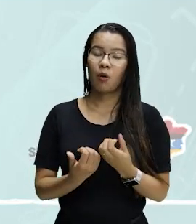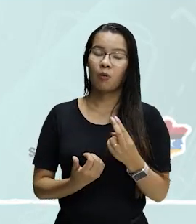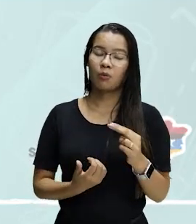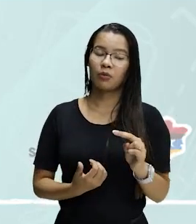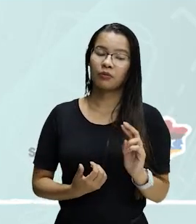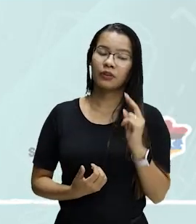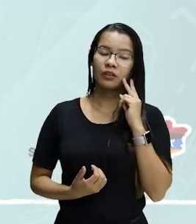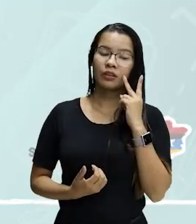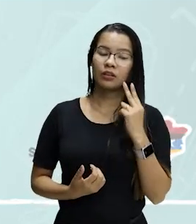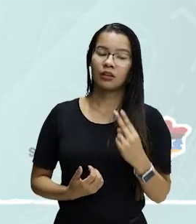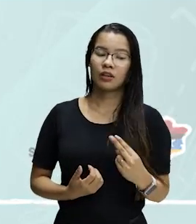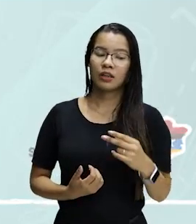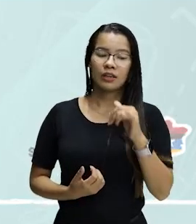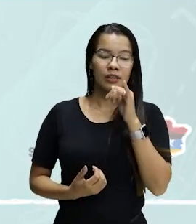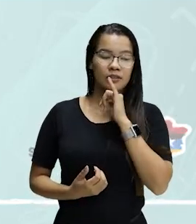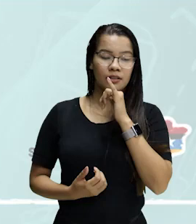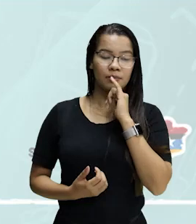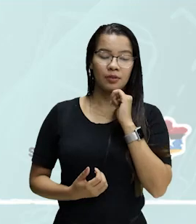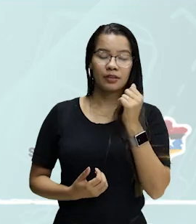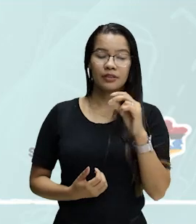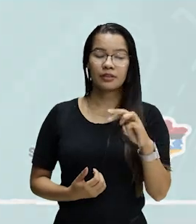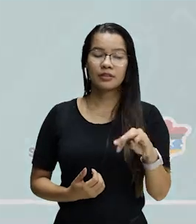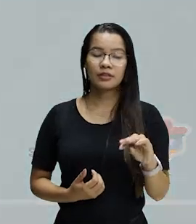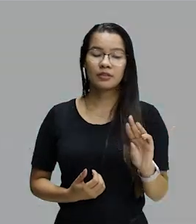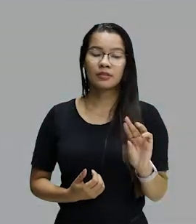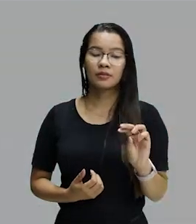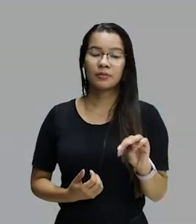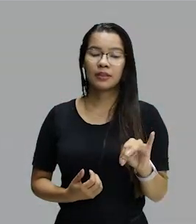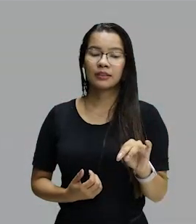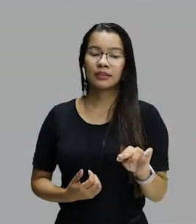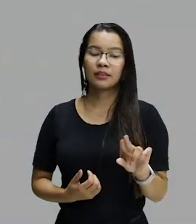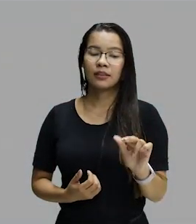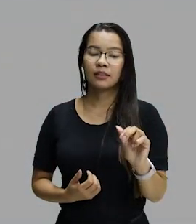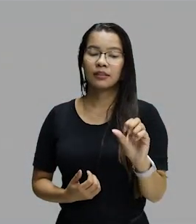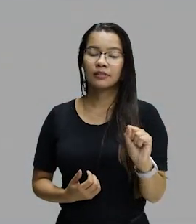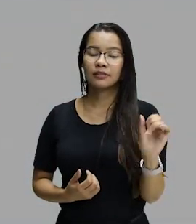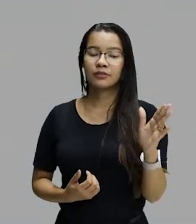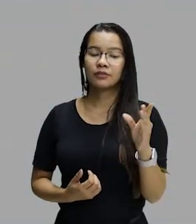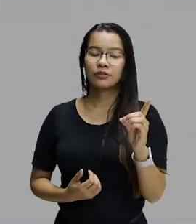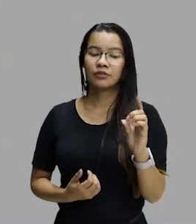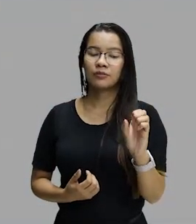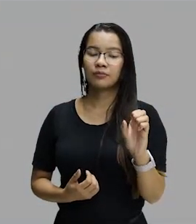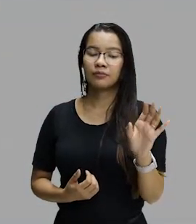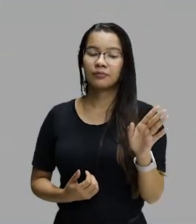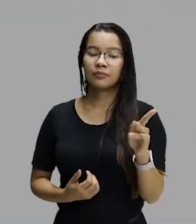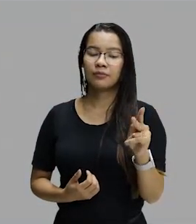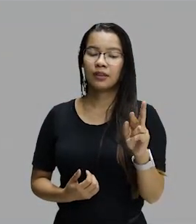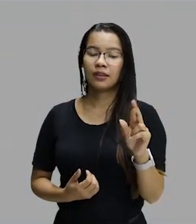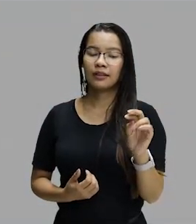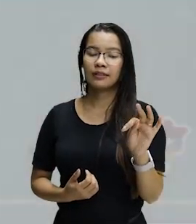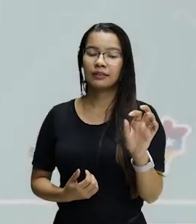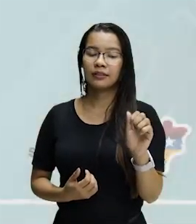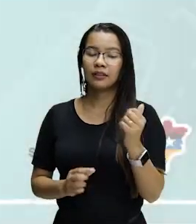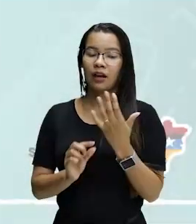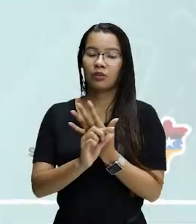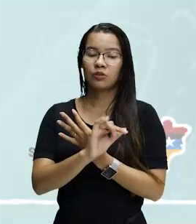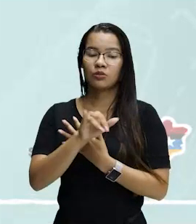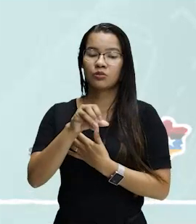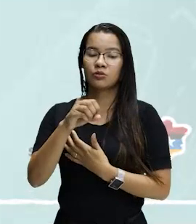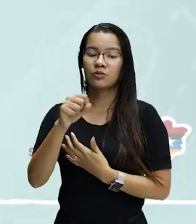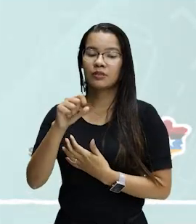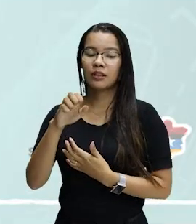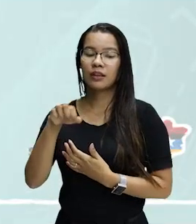histórico. Exemplo, As Minas de Prata, de José de Alencar. Romance regional, também conhecido